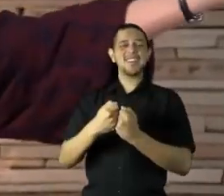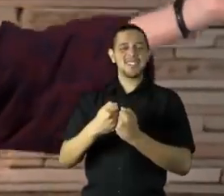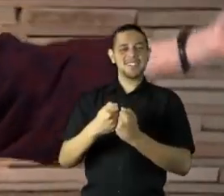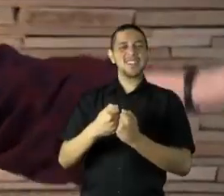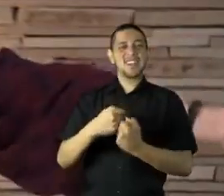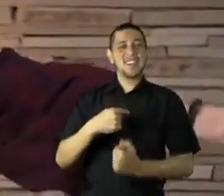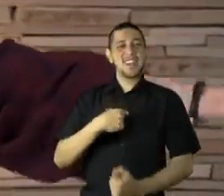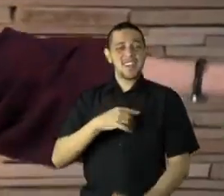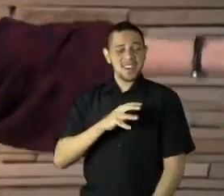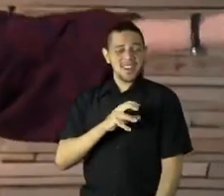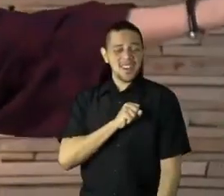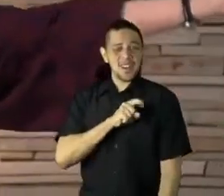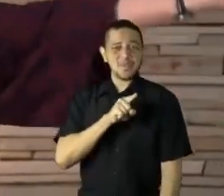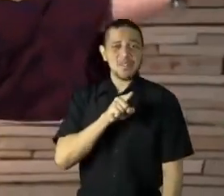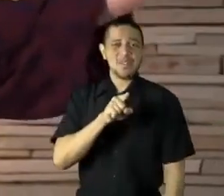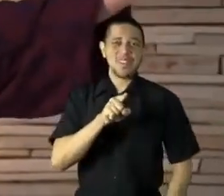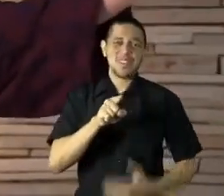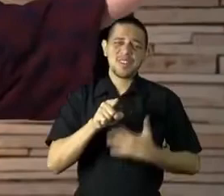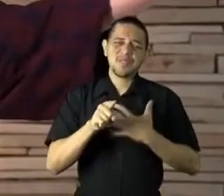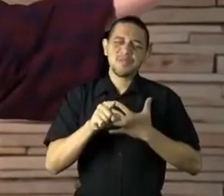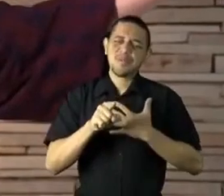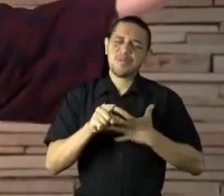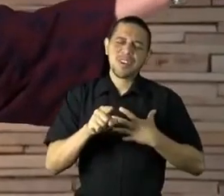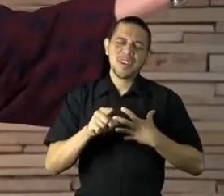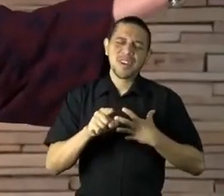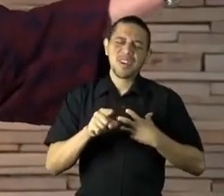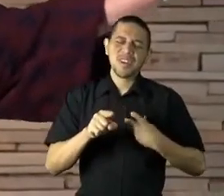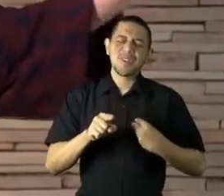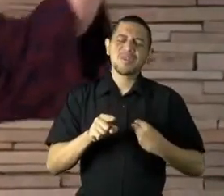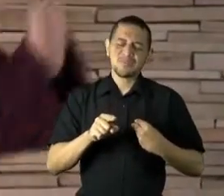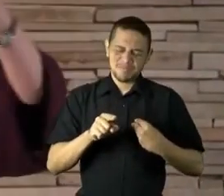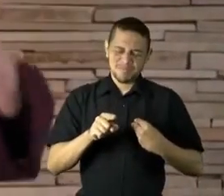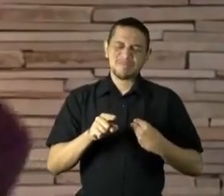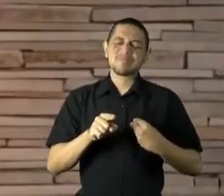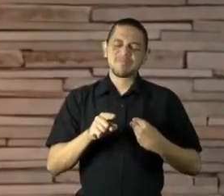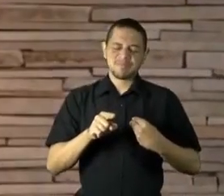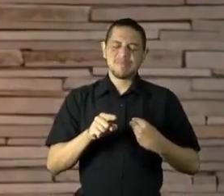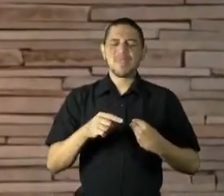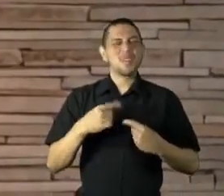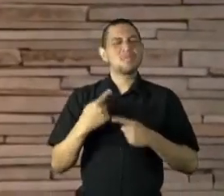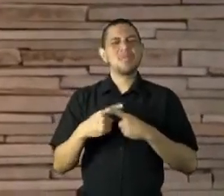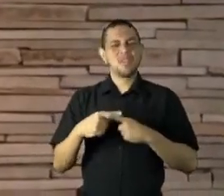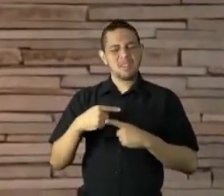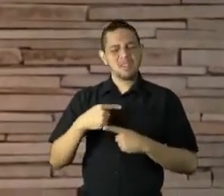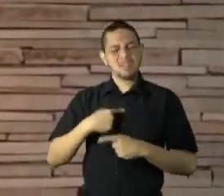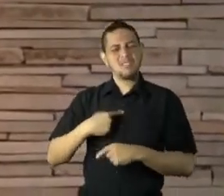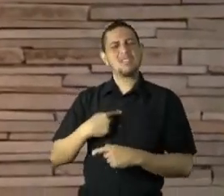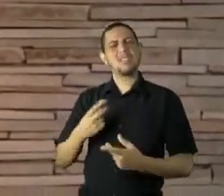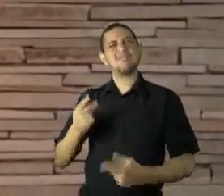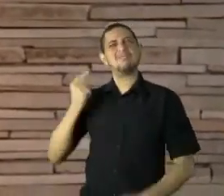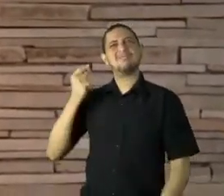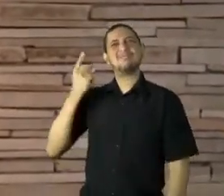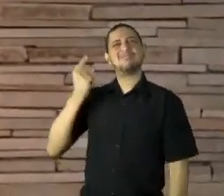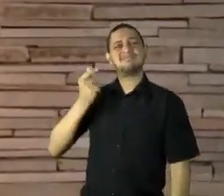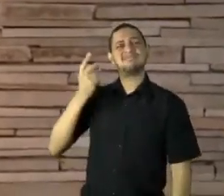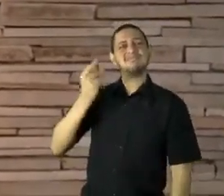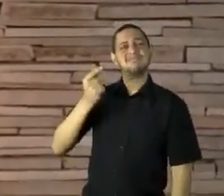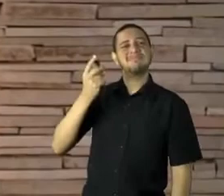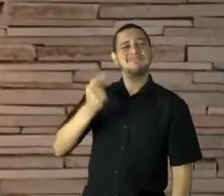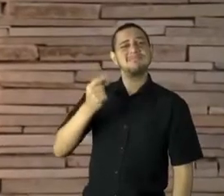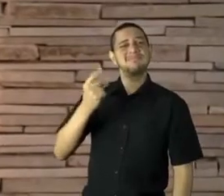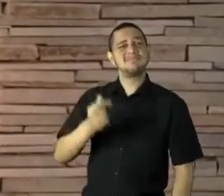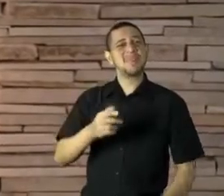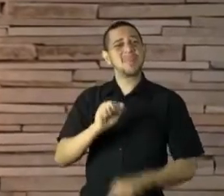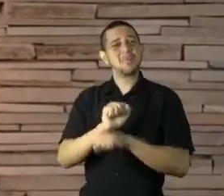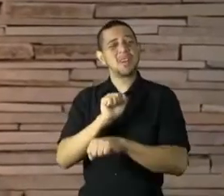eu te amo meu querido quanto tempo te esperei